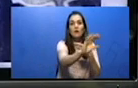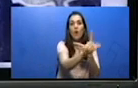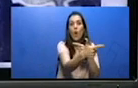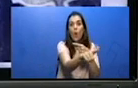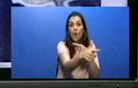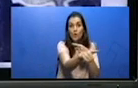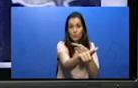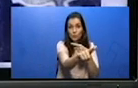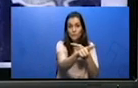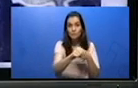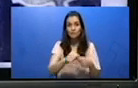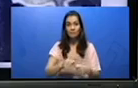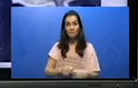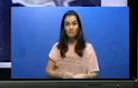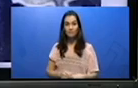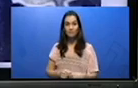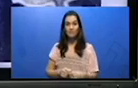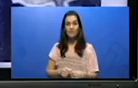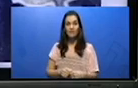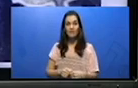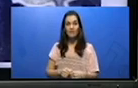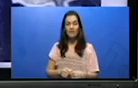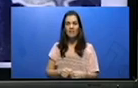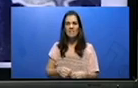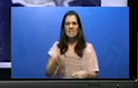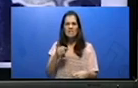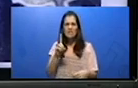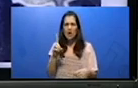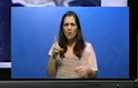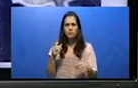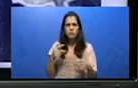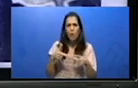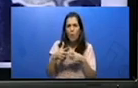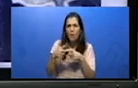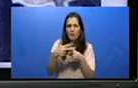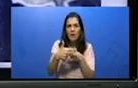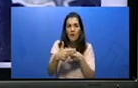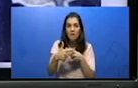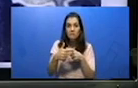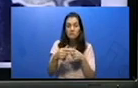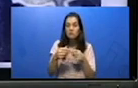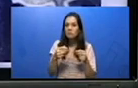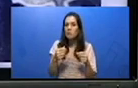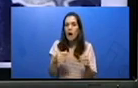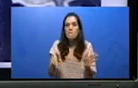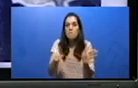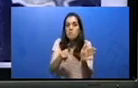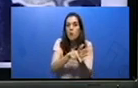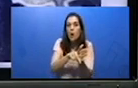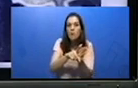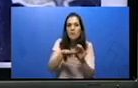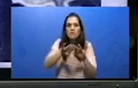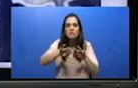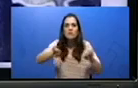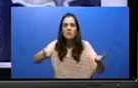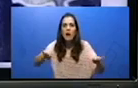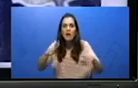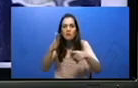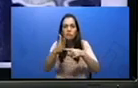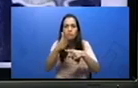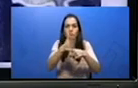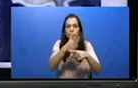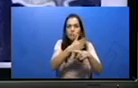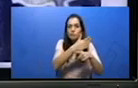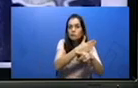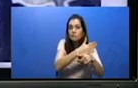Sem necessitar que as pessoas cortem, ela naturalmente se separa para se reproduzir. Aqui, por exemplo, é uma planária que está se